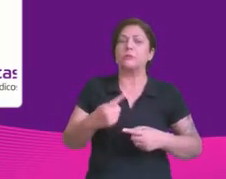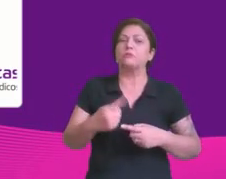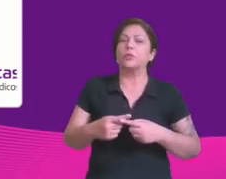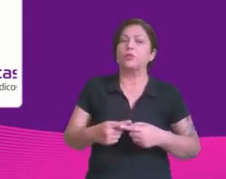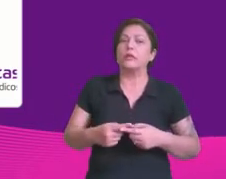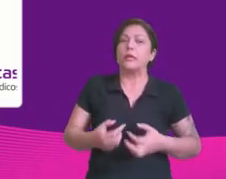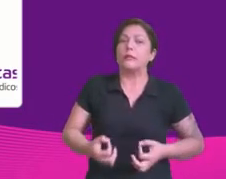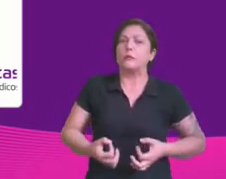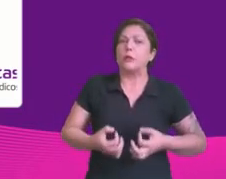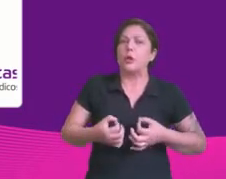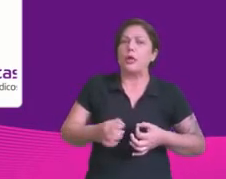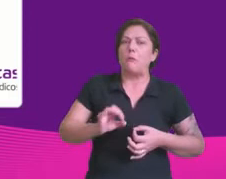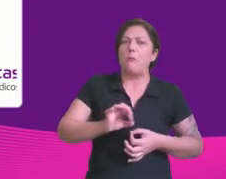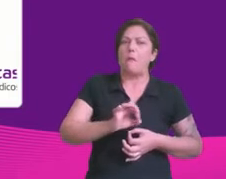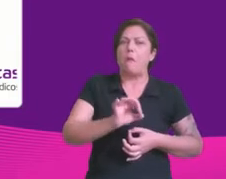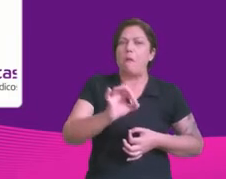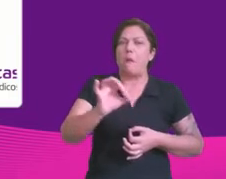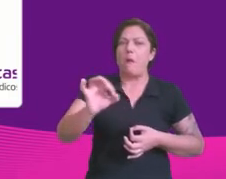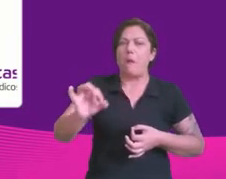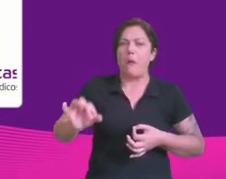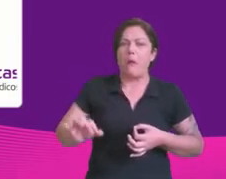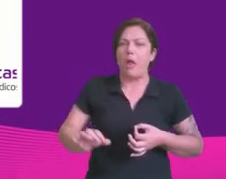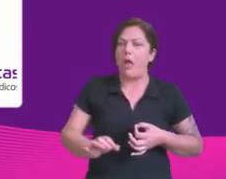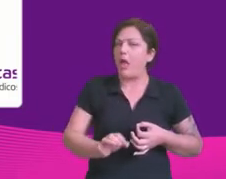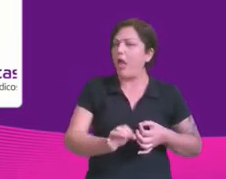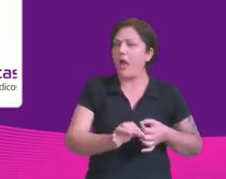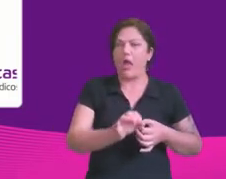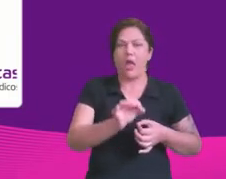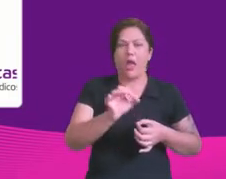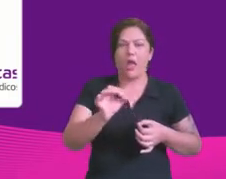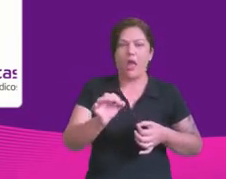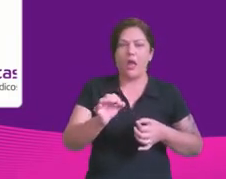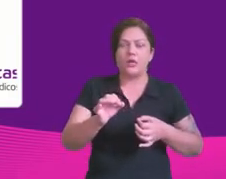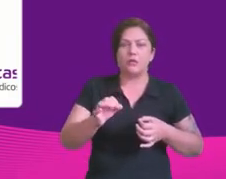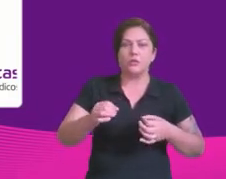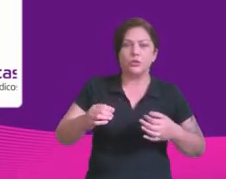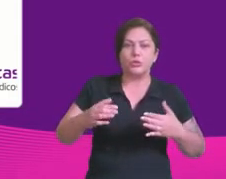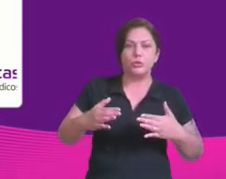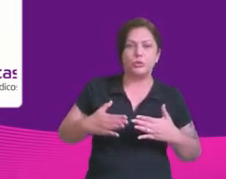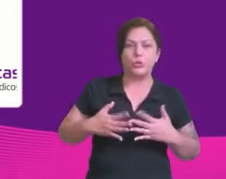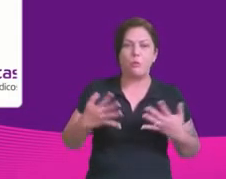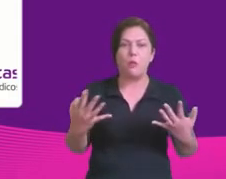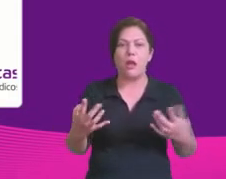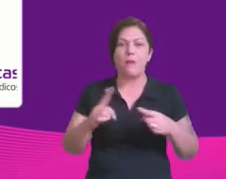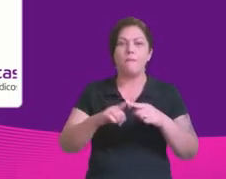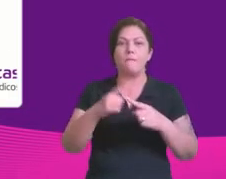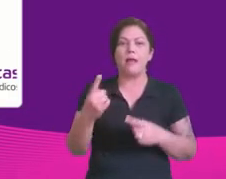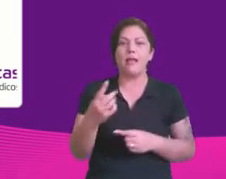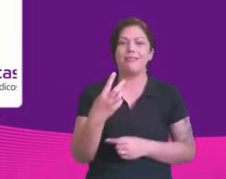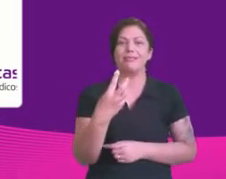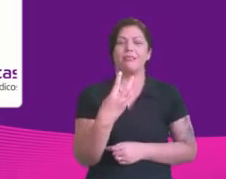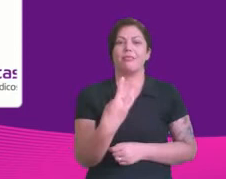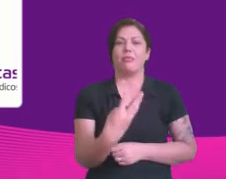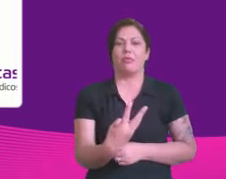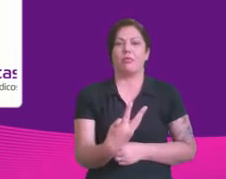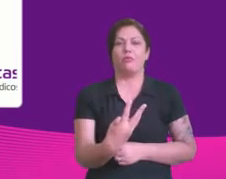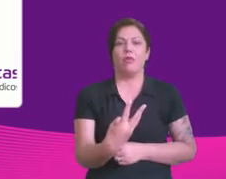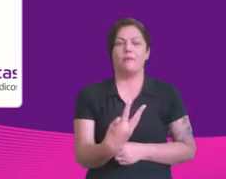em anel de Sinnett. Na verdade, fomos surpreendidos por 3 tumorações, uma em